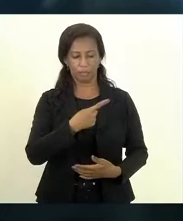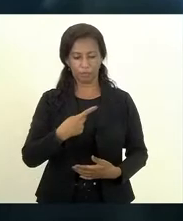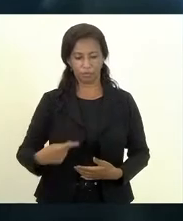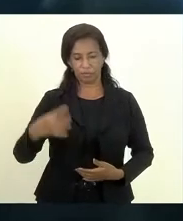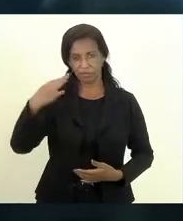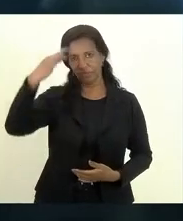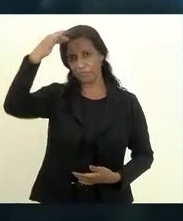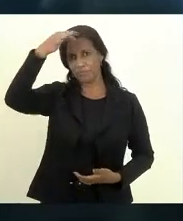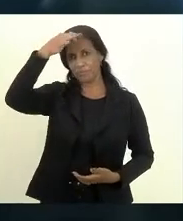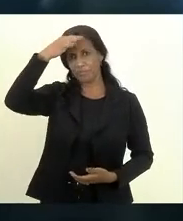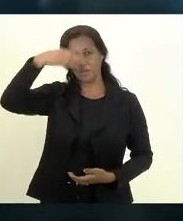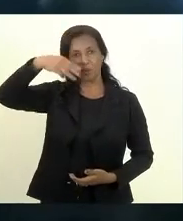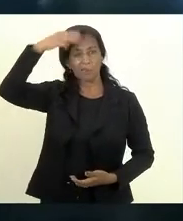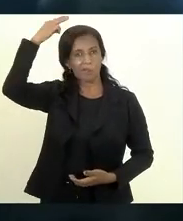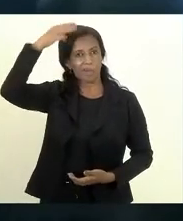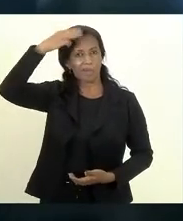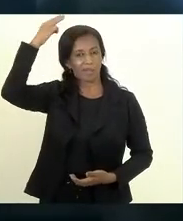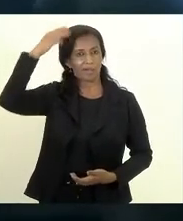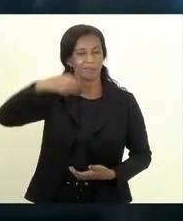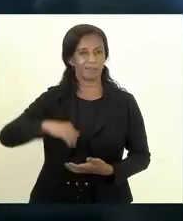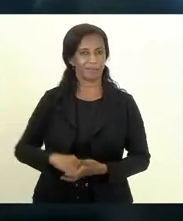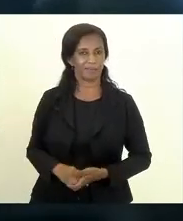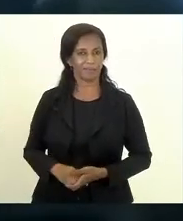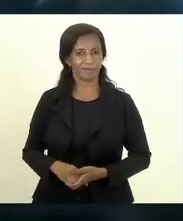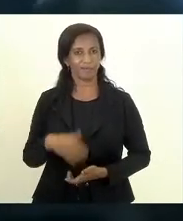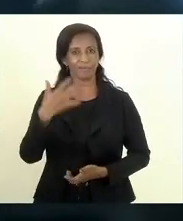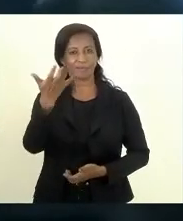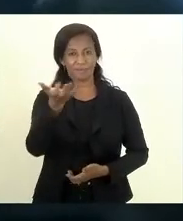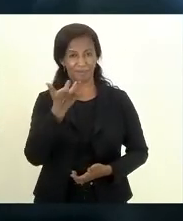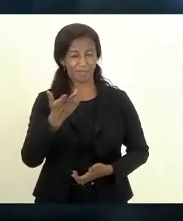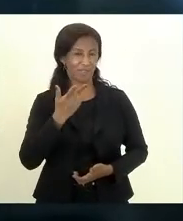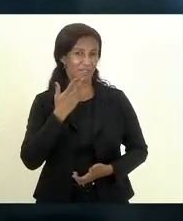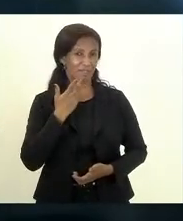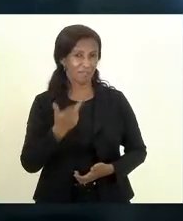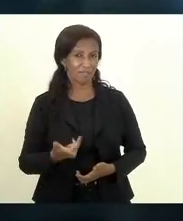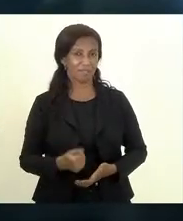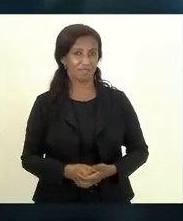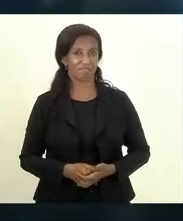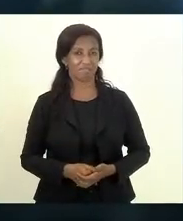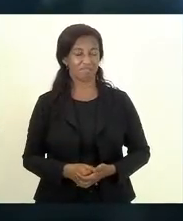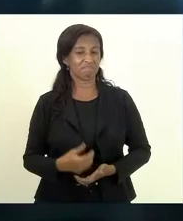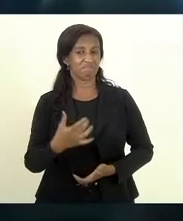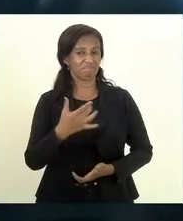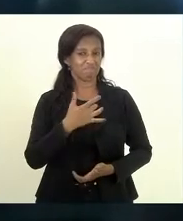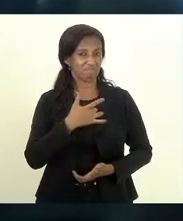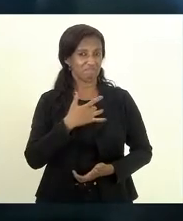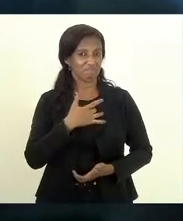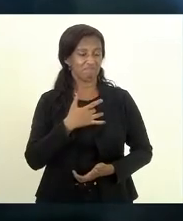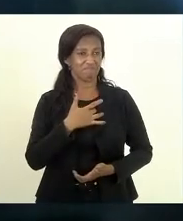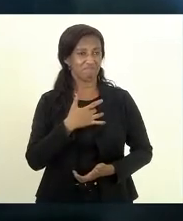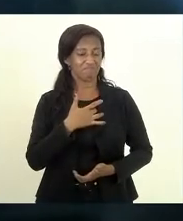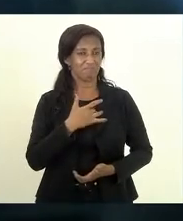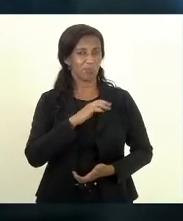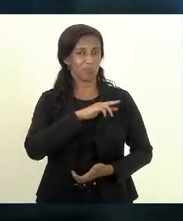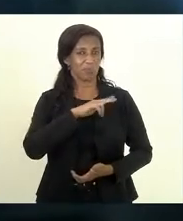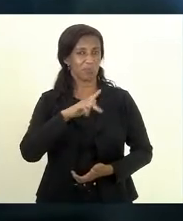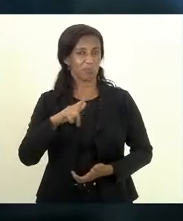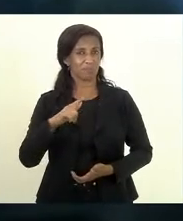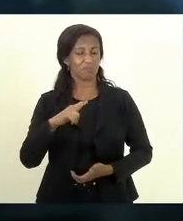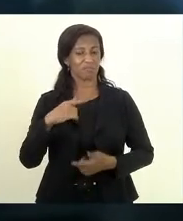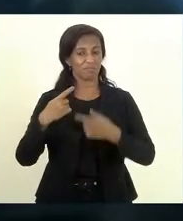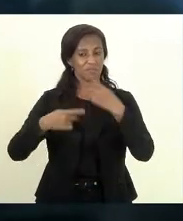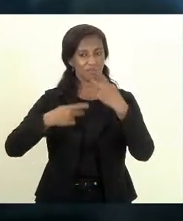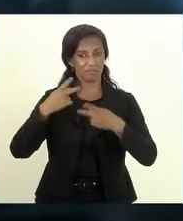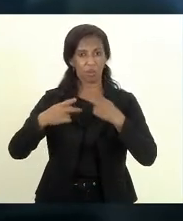eco-espiritual Márcio Pacheco. Quero dizer que eu fiquei sensibilizado por vários dos argumentos,